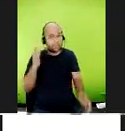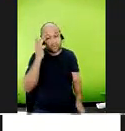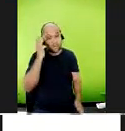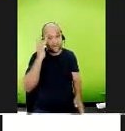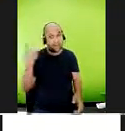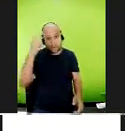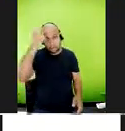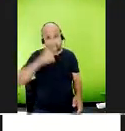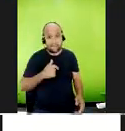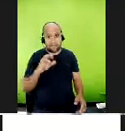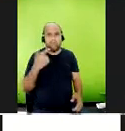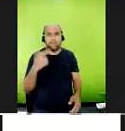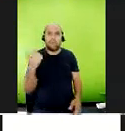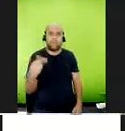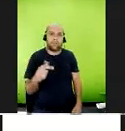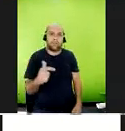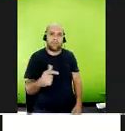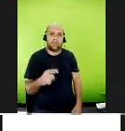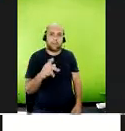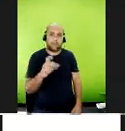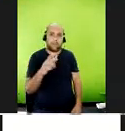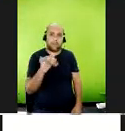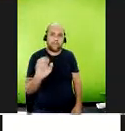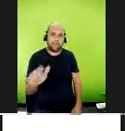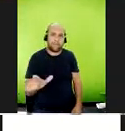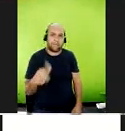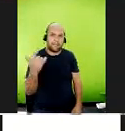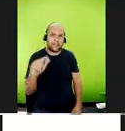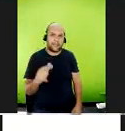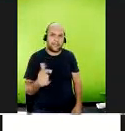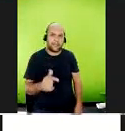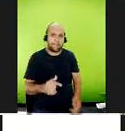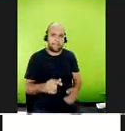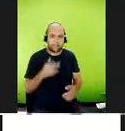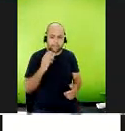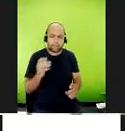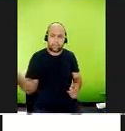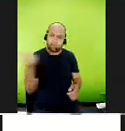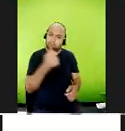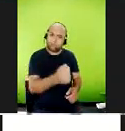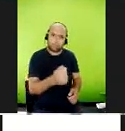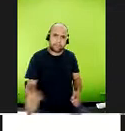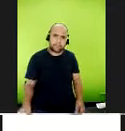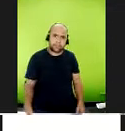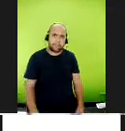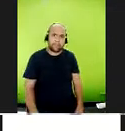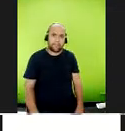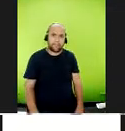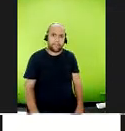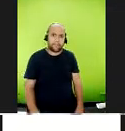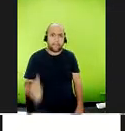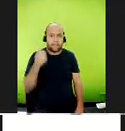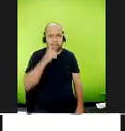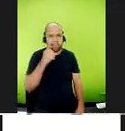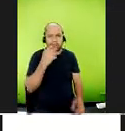não tem perfil olha olha isso pensar assim aqui no Brasil mas eles falavam a gente vai trazer a menina deu